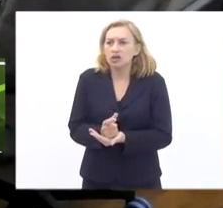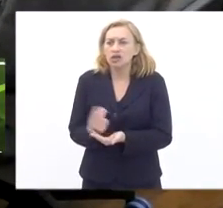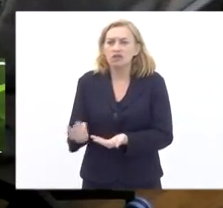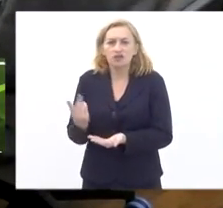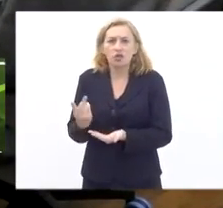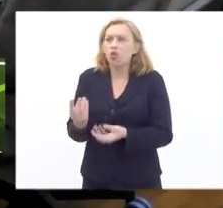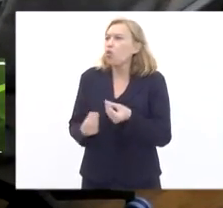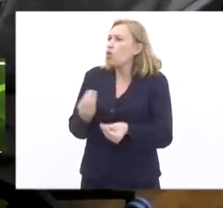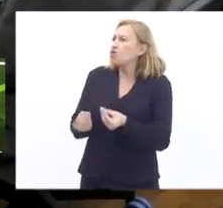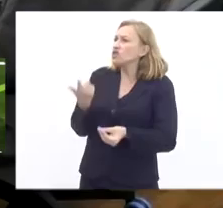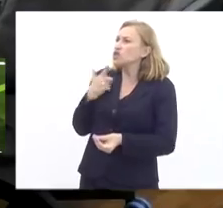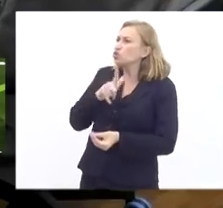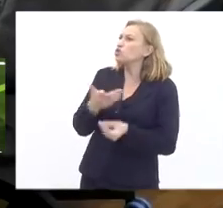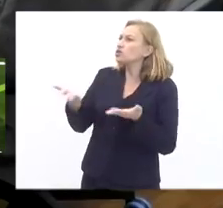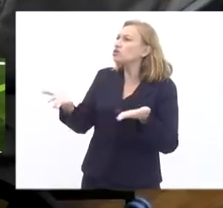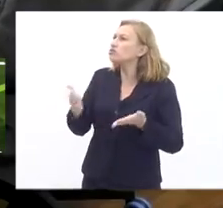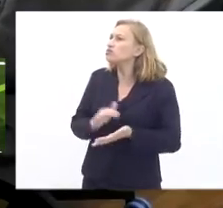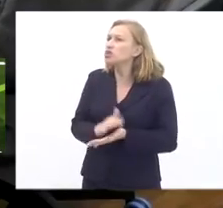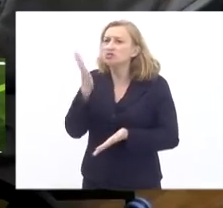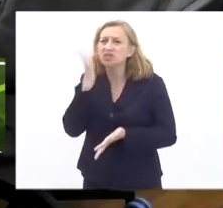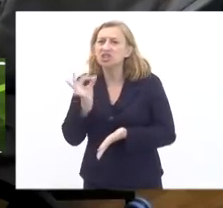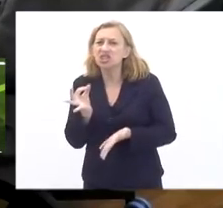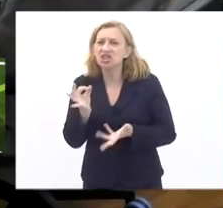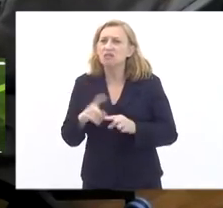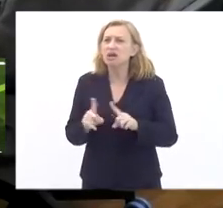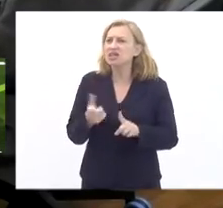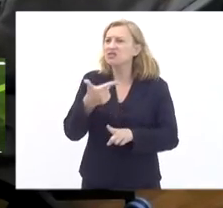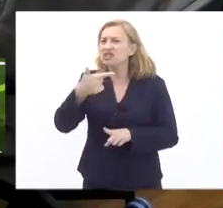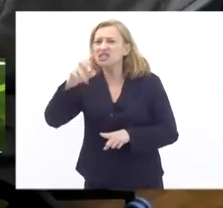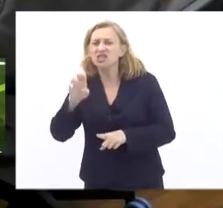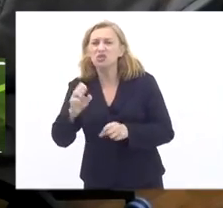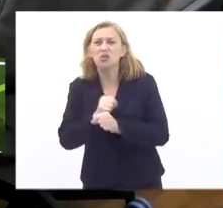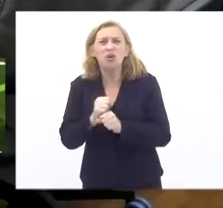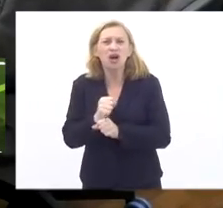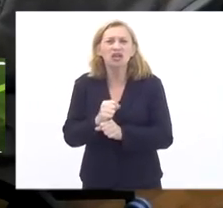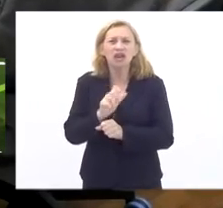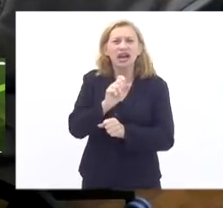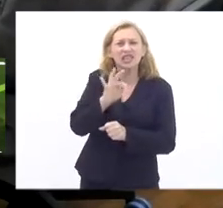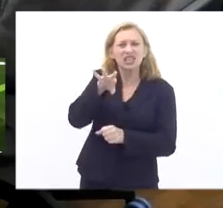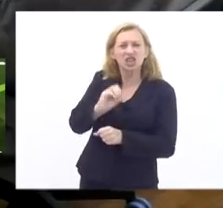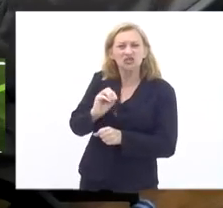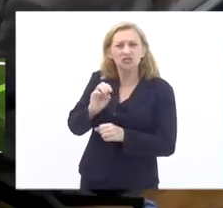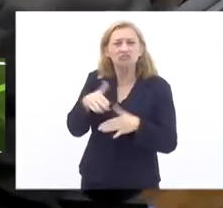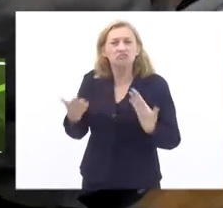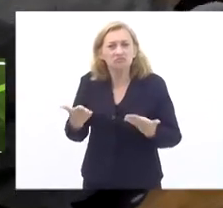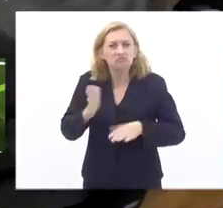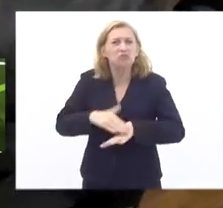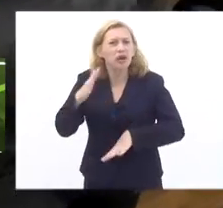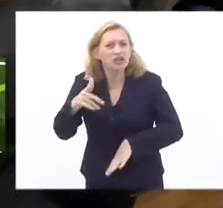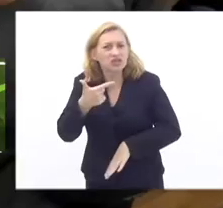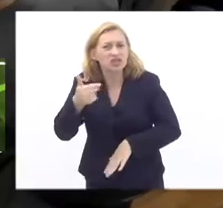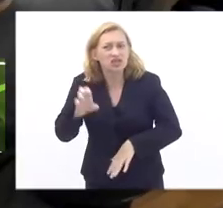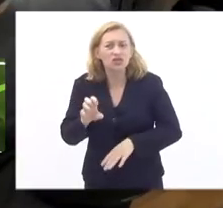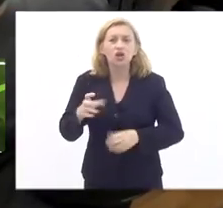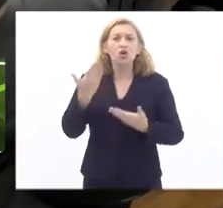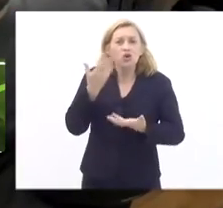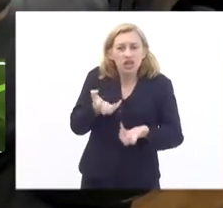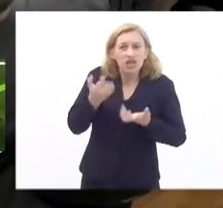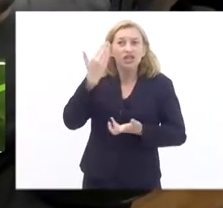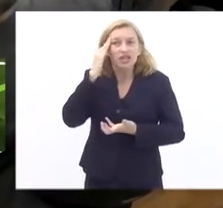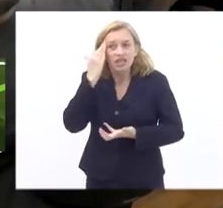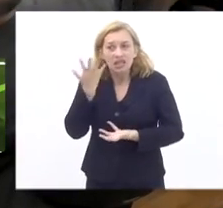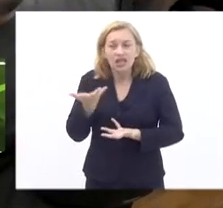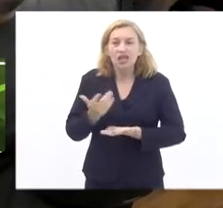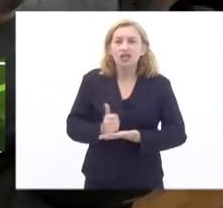tempo conseguiram essa benesse, né, que não entendi muito a benesse, mais 25 anos, né, um aditivo com mais 25 anos, eu queria entender, por parte